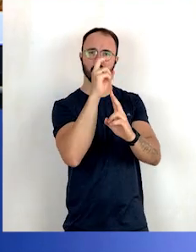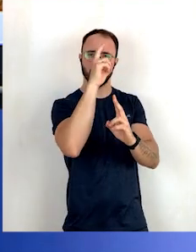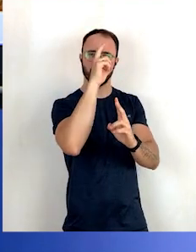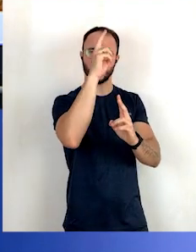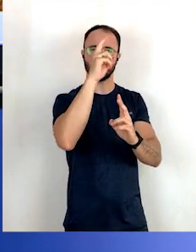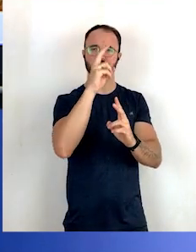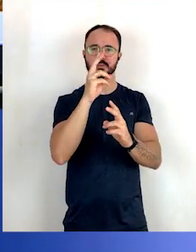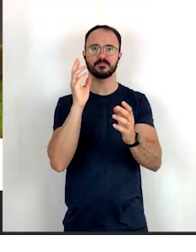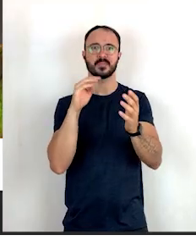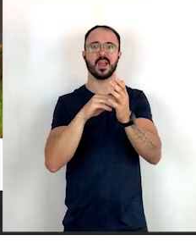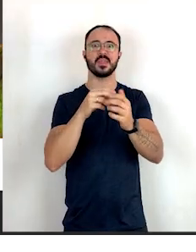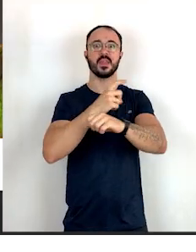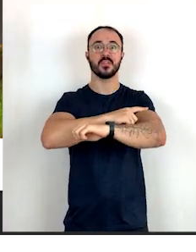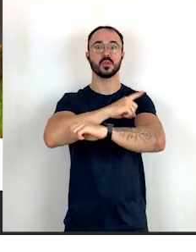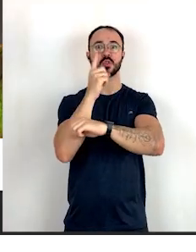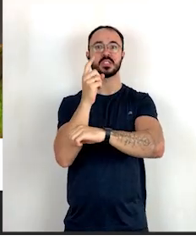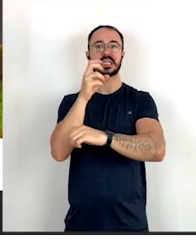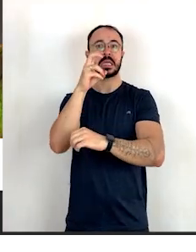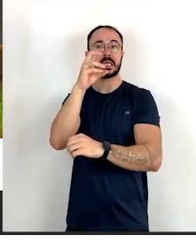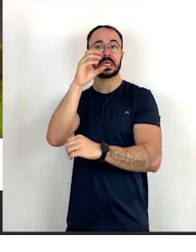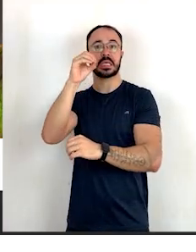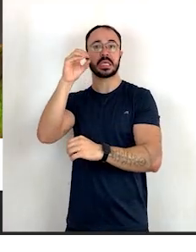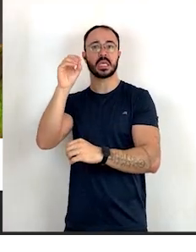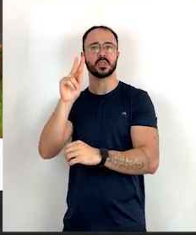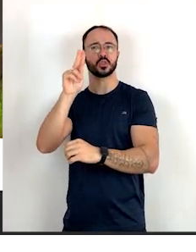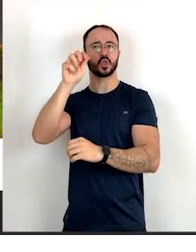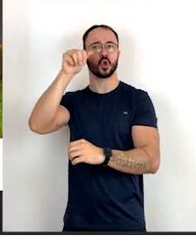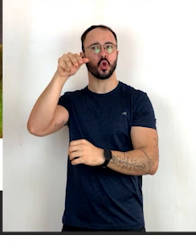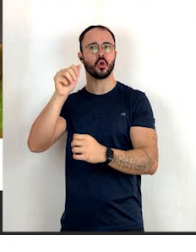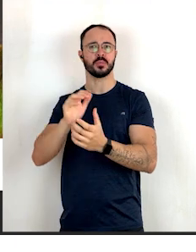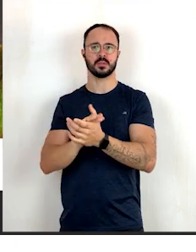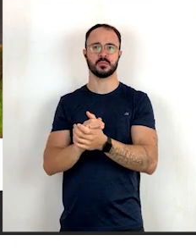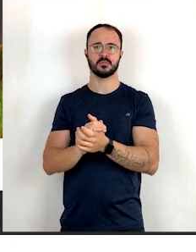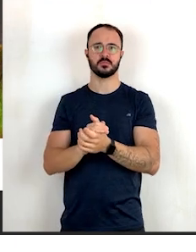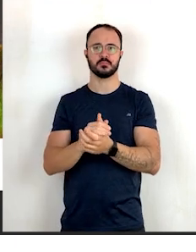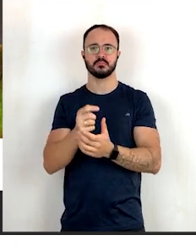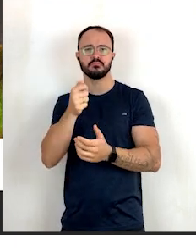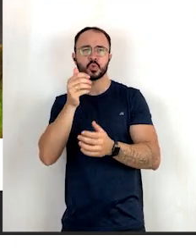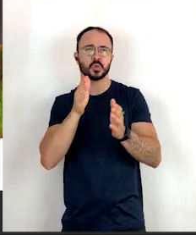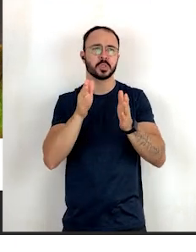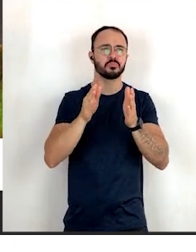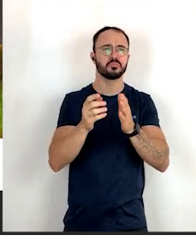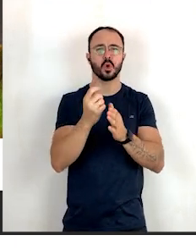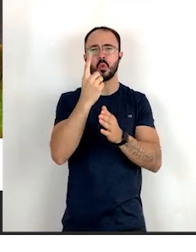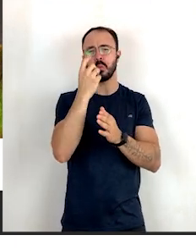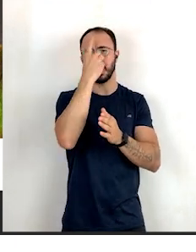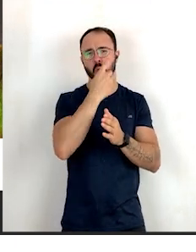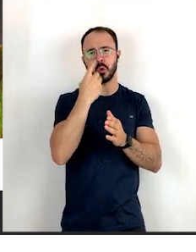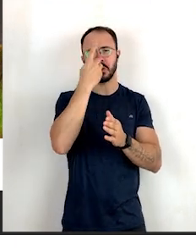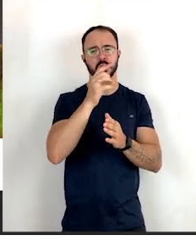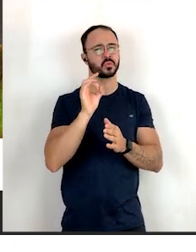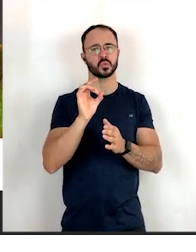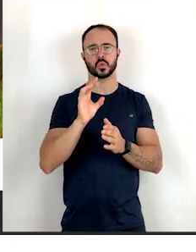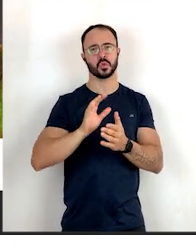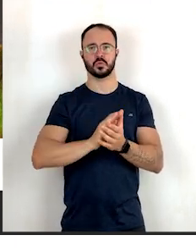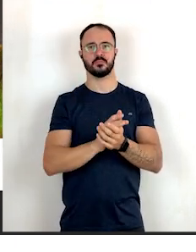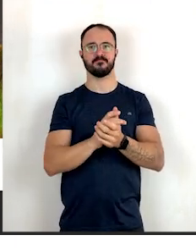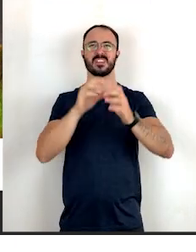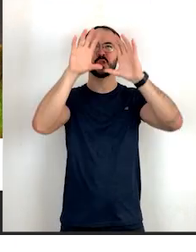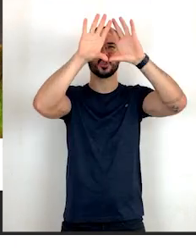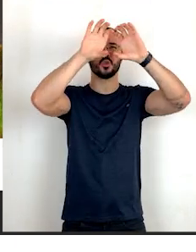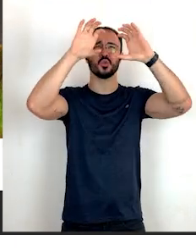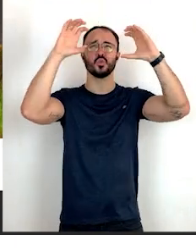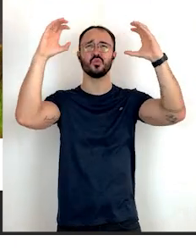km por hora. Raramente duram mais que uma hora e provocam muitas tempestades com raios. Então, quando eu falo em tornados, eu estou